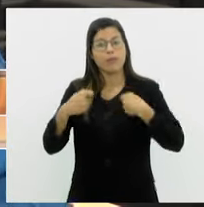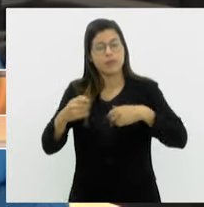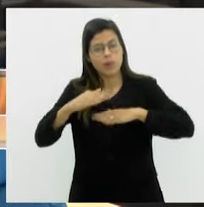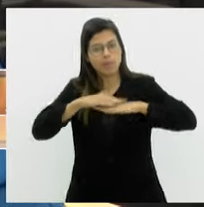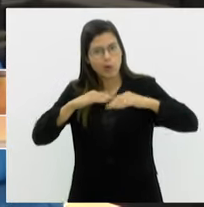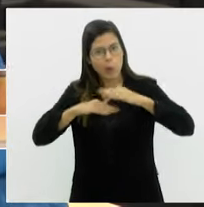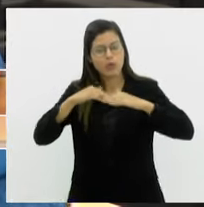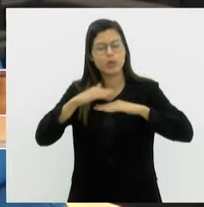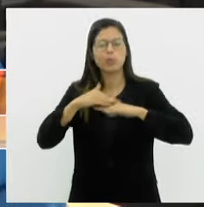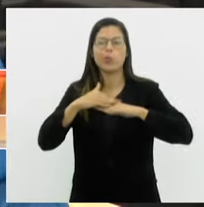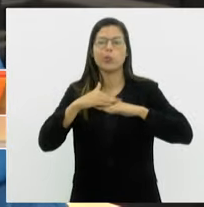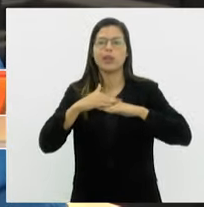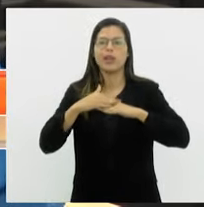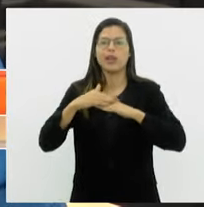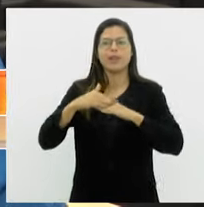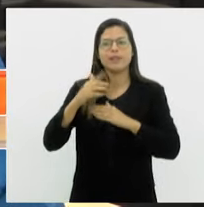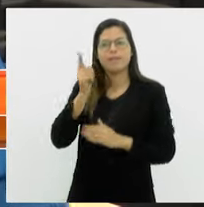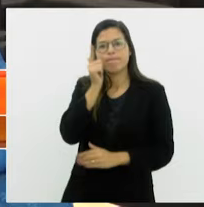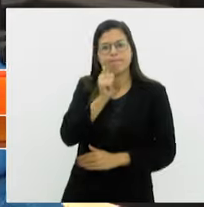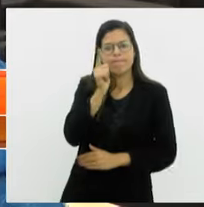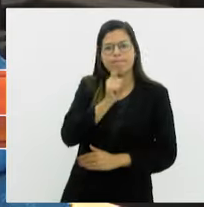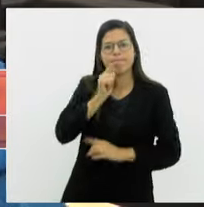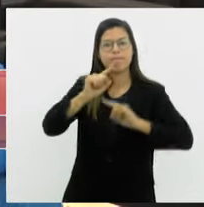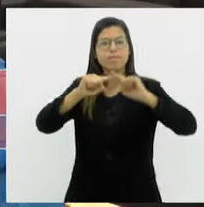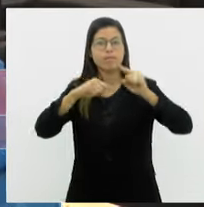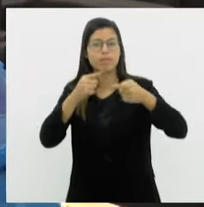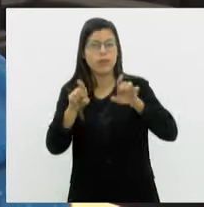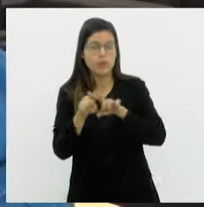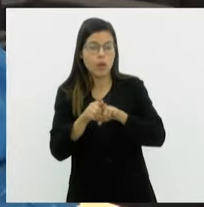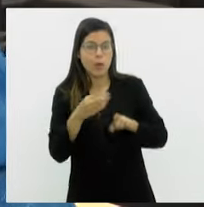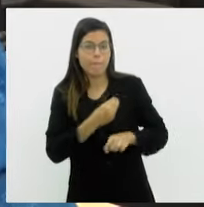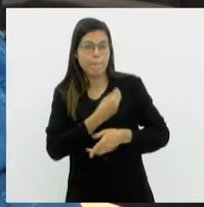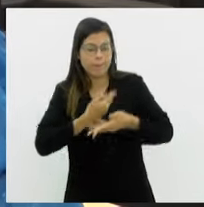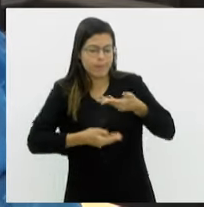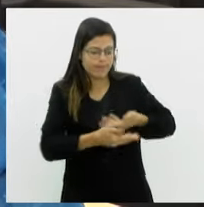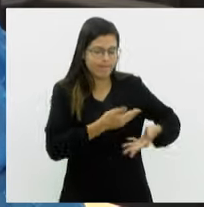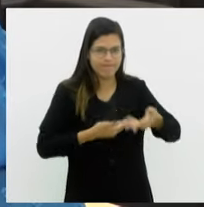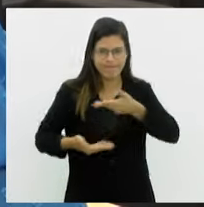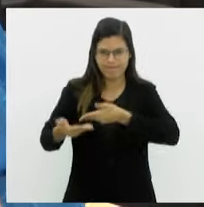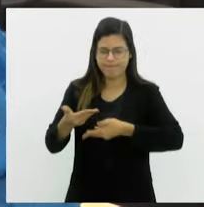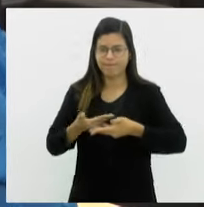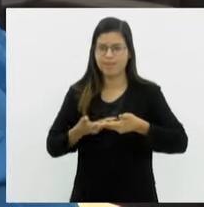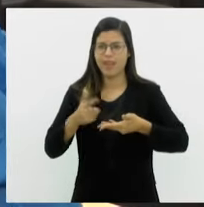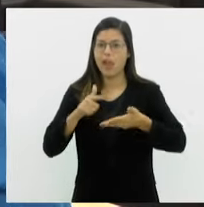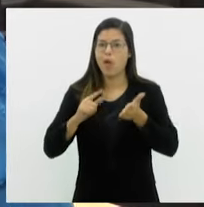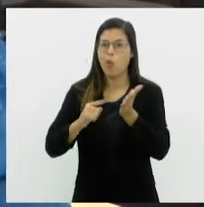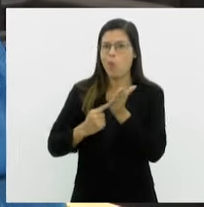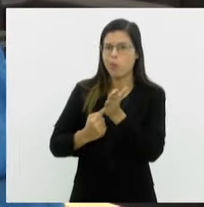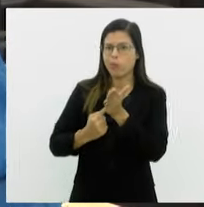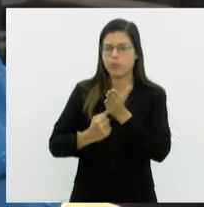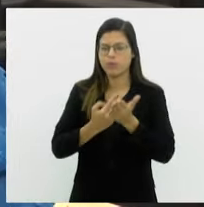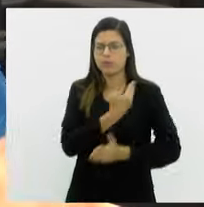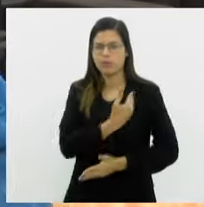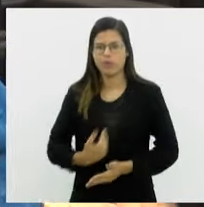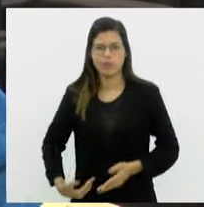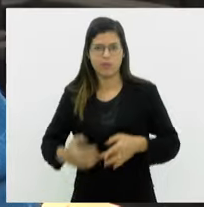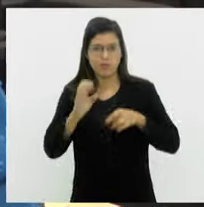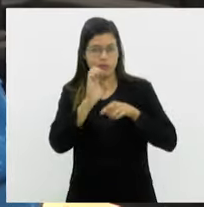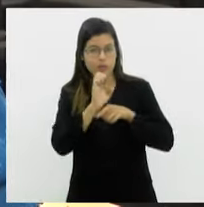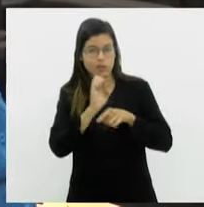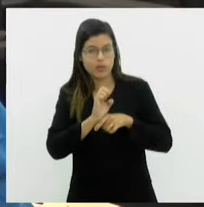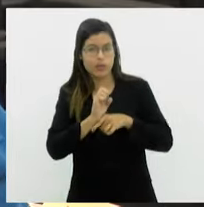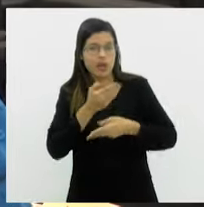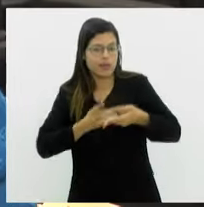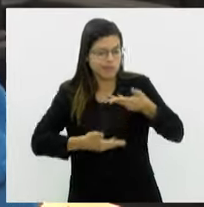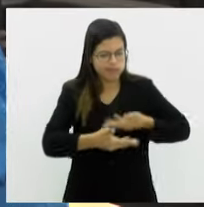esses avanços e principalmente de forma participativa. É um compromisso do governo do Estado, essa articulação